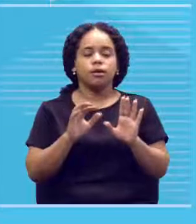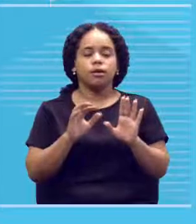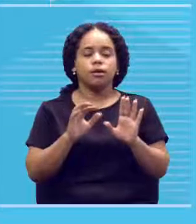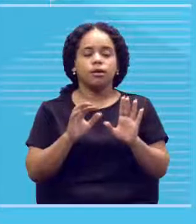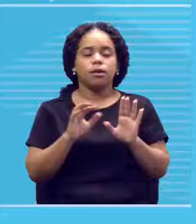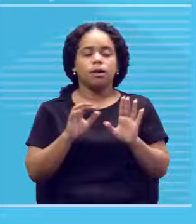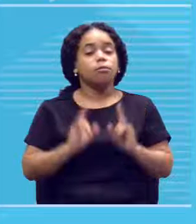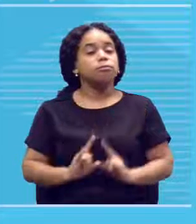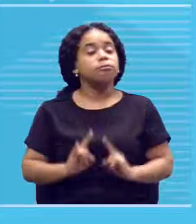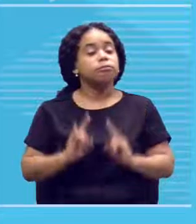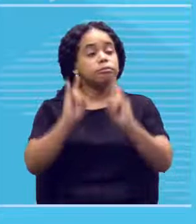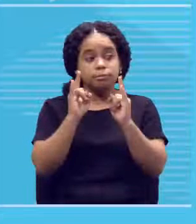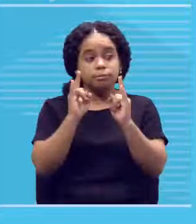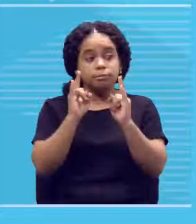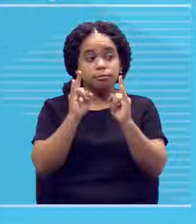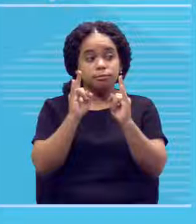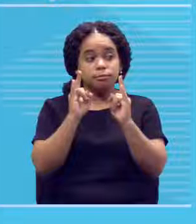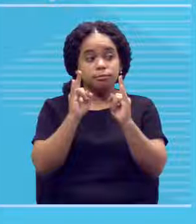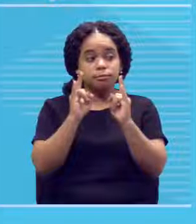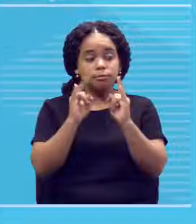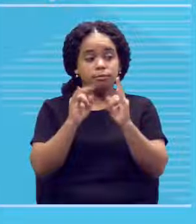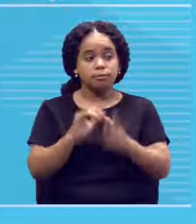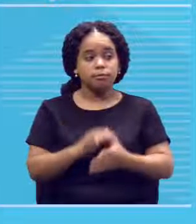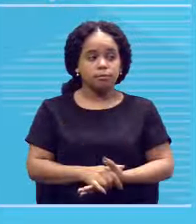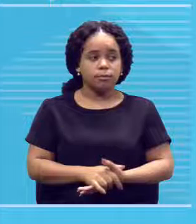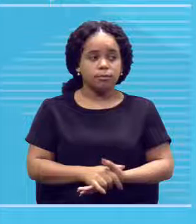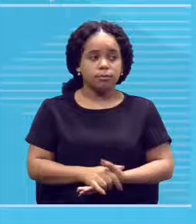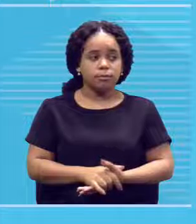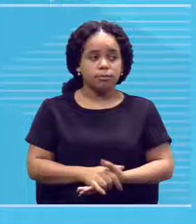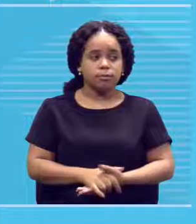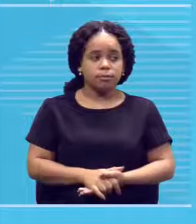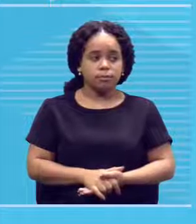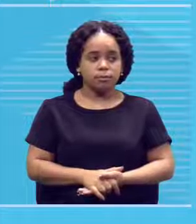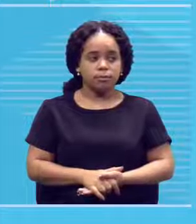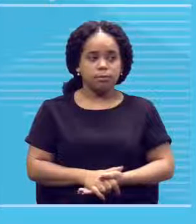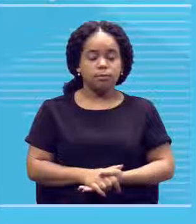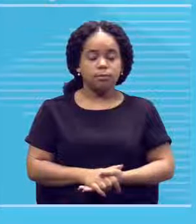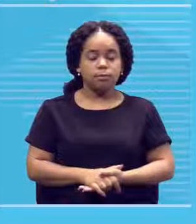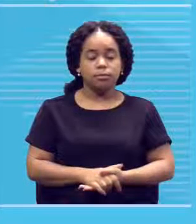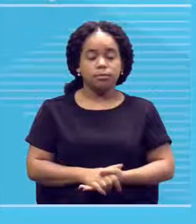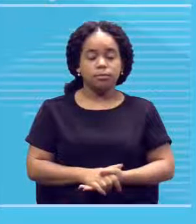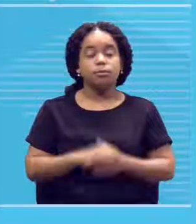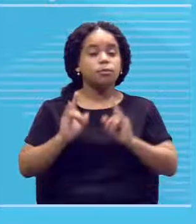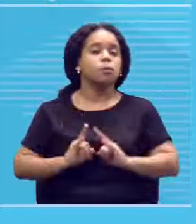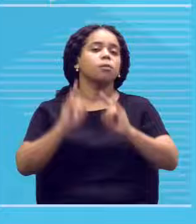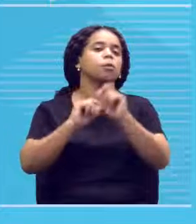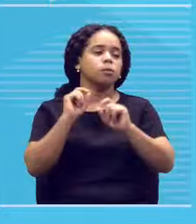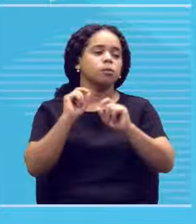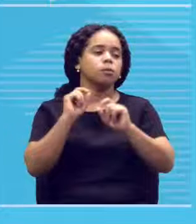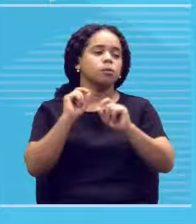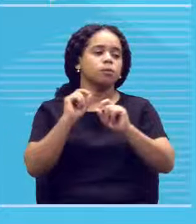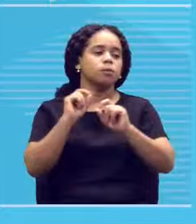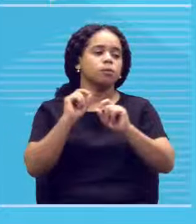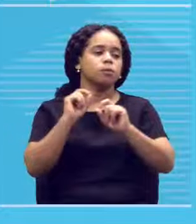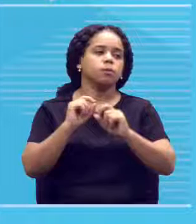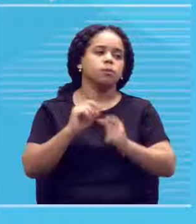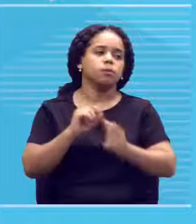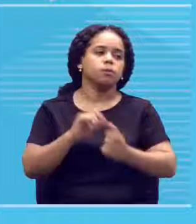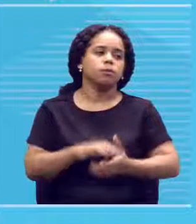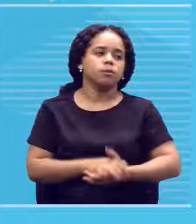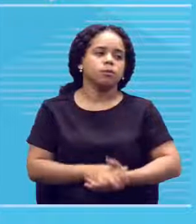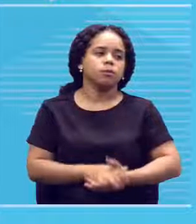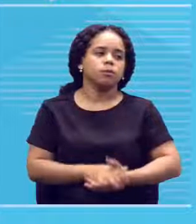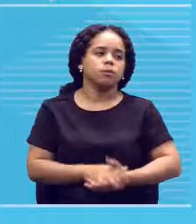turma e olha gente um apartamento Esse é